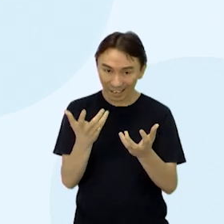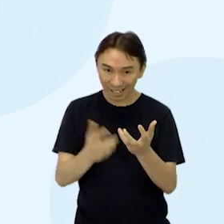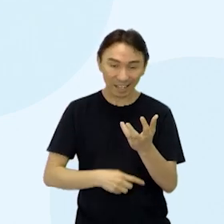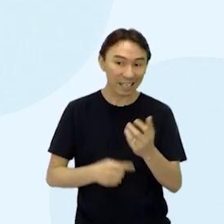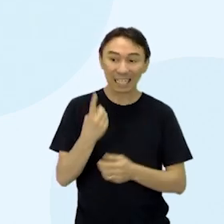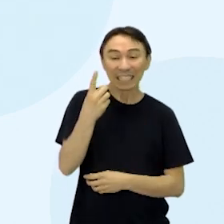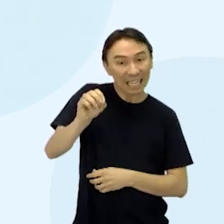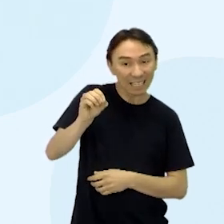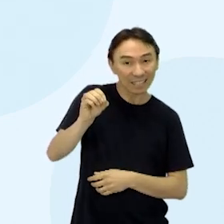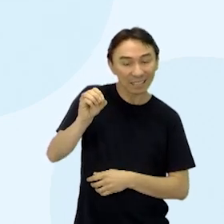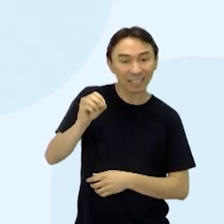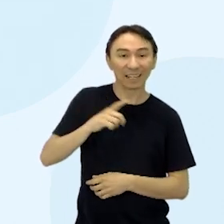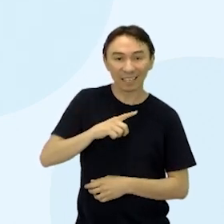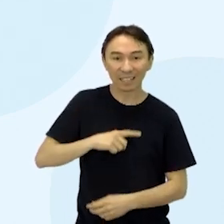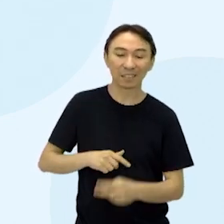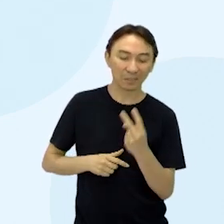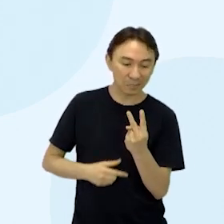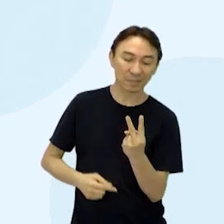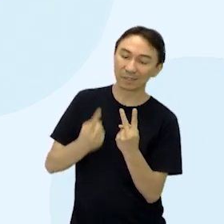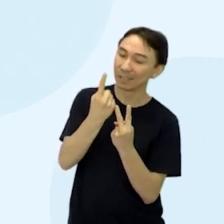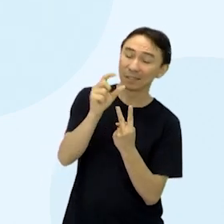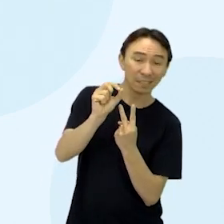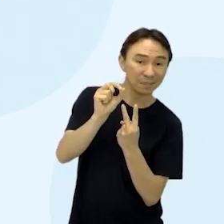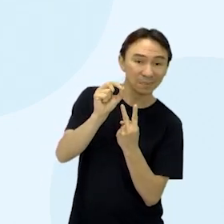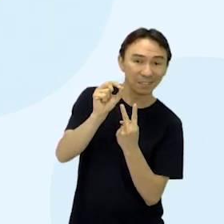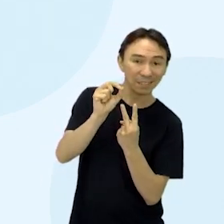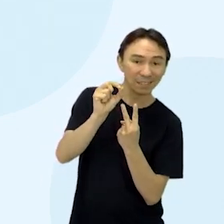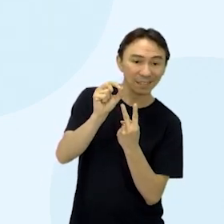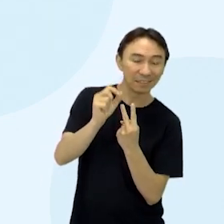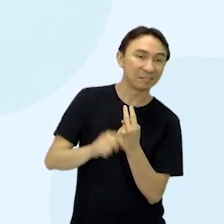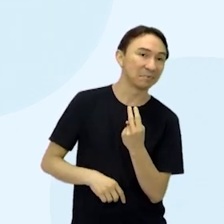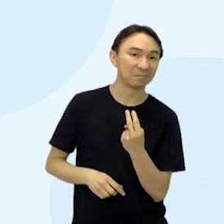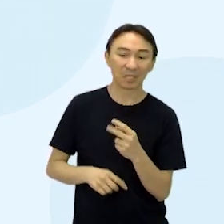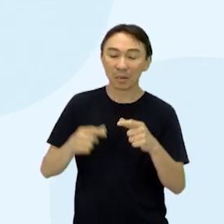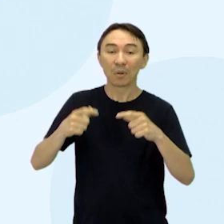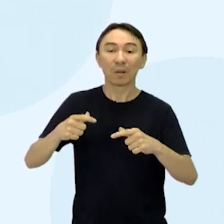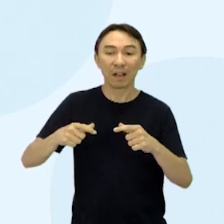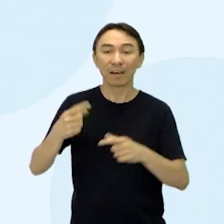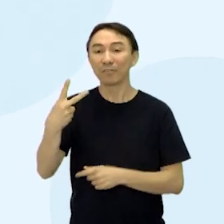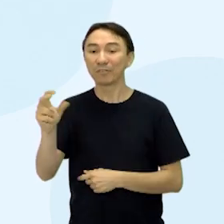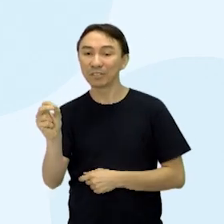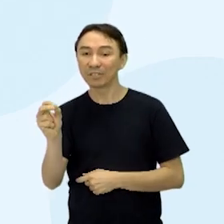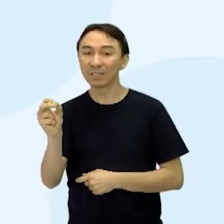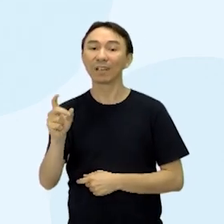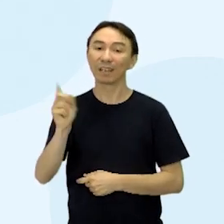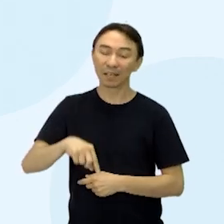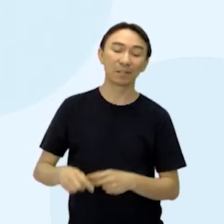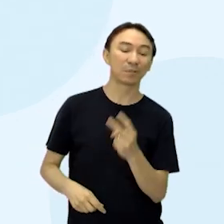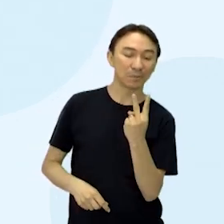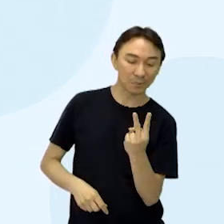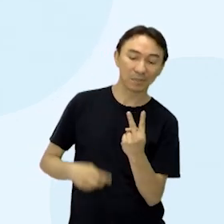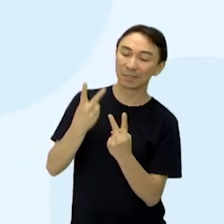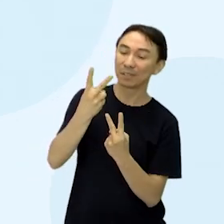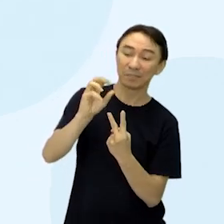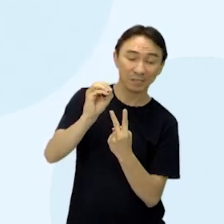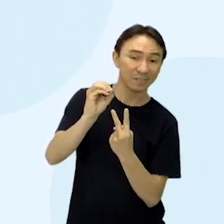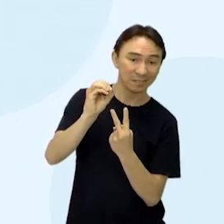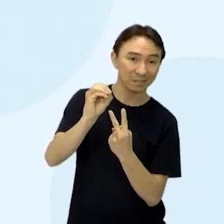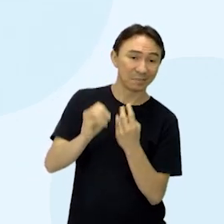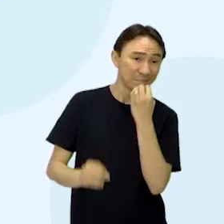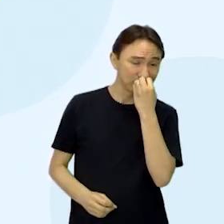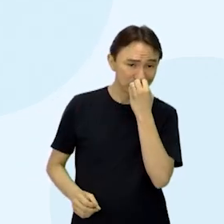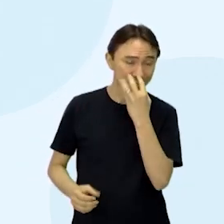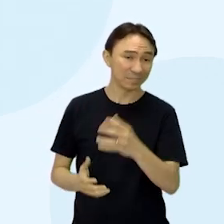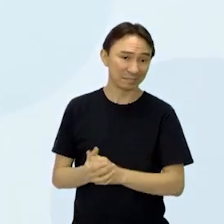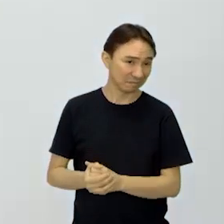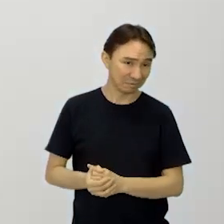como? 2 elevado a 10ª. 2 elevado a 10ª. É. Se eu quisesse saber a 20ª, 2 elevado a 20ª. É a 20. Muito Isso bom. aí, muito bom. Então não depende